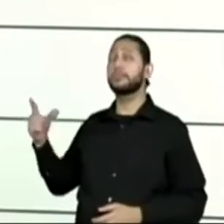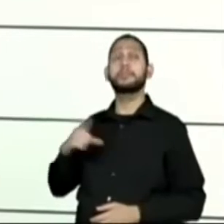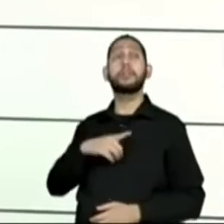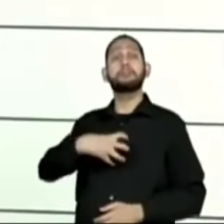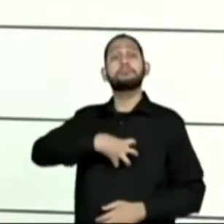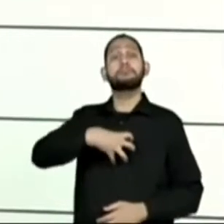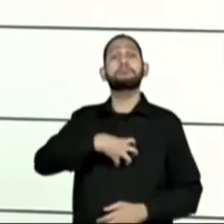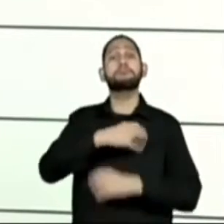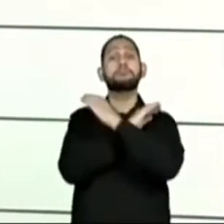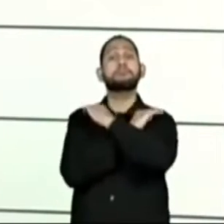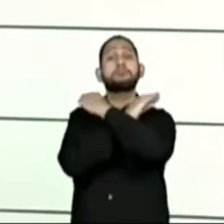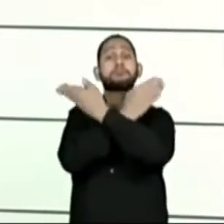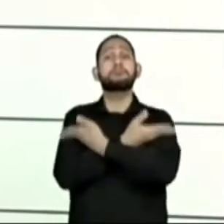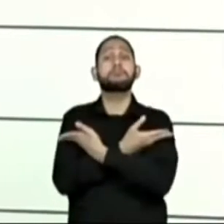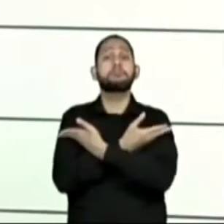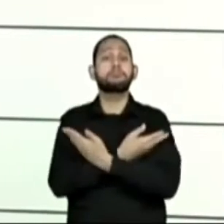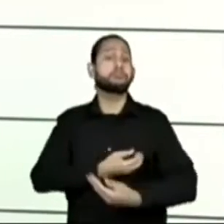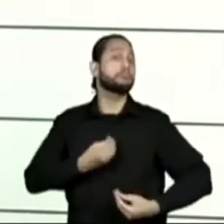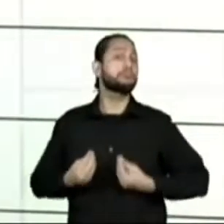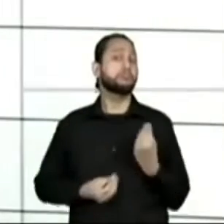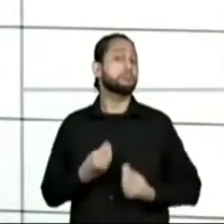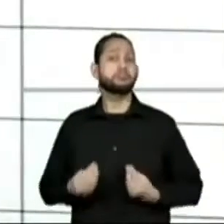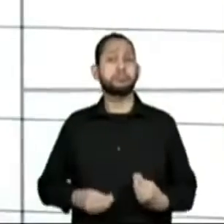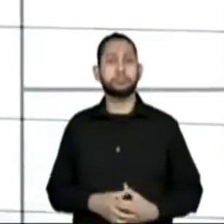da Branca de Neve?